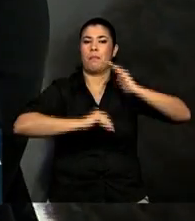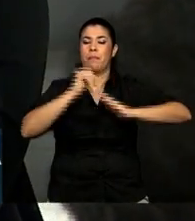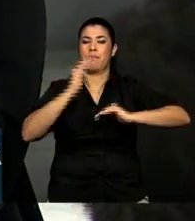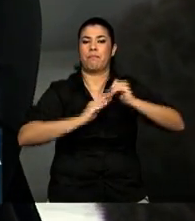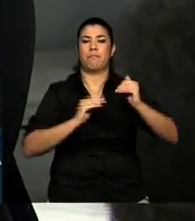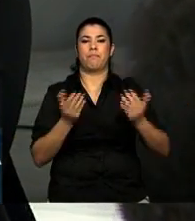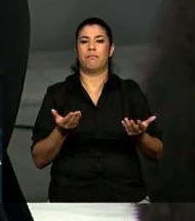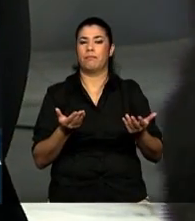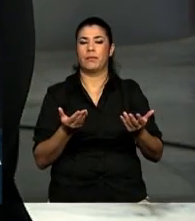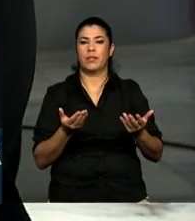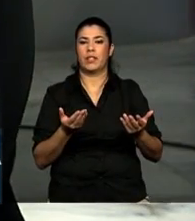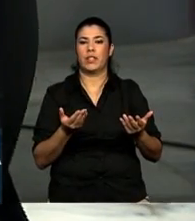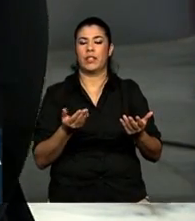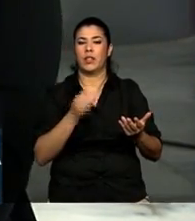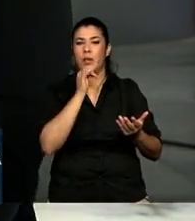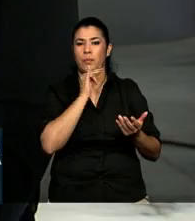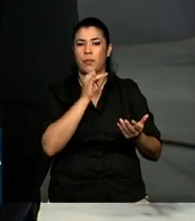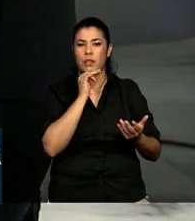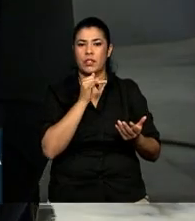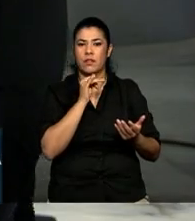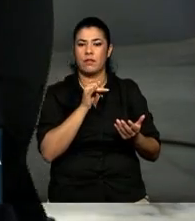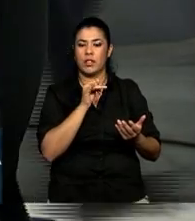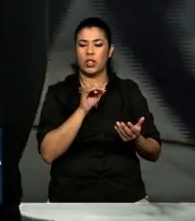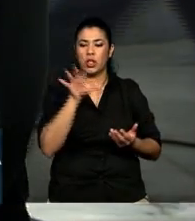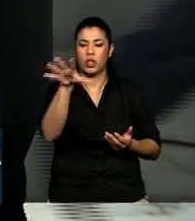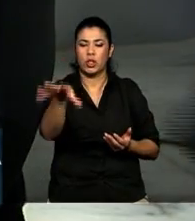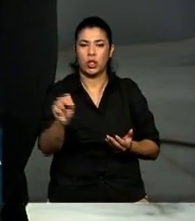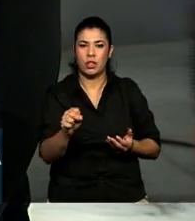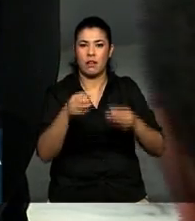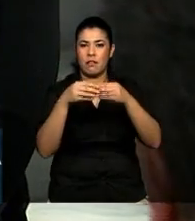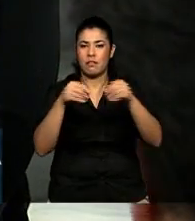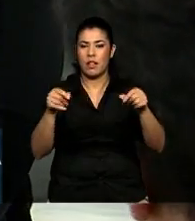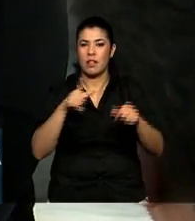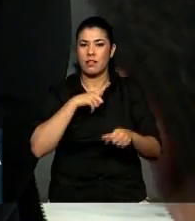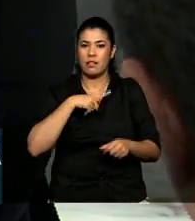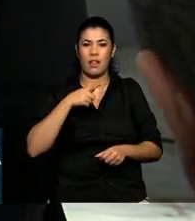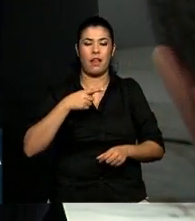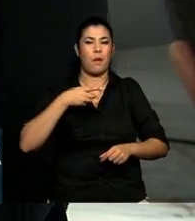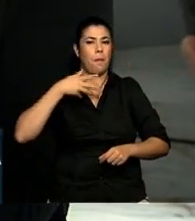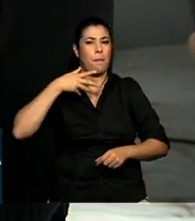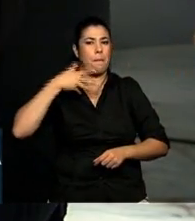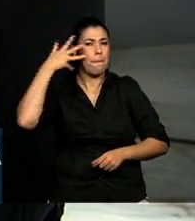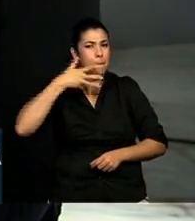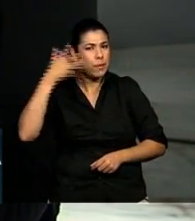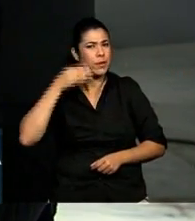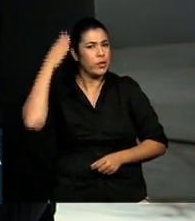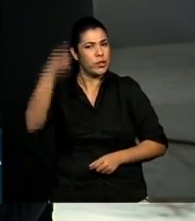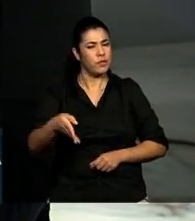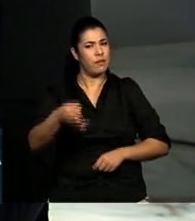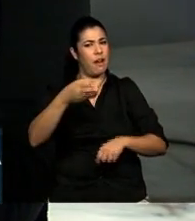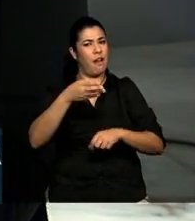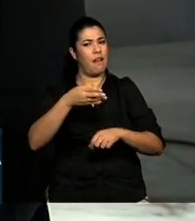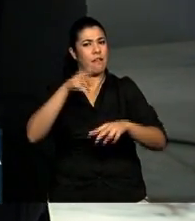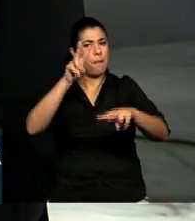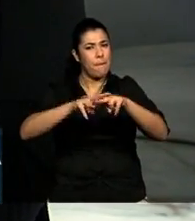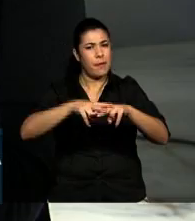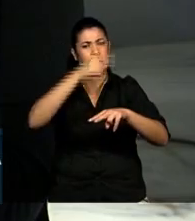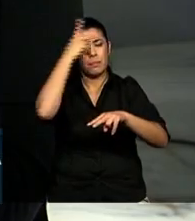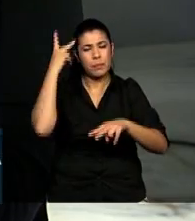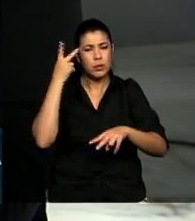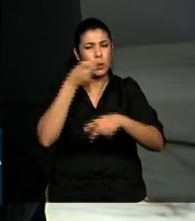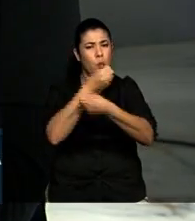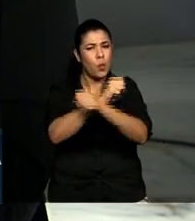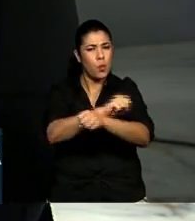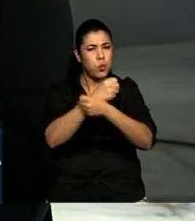implementar tomar terra de escravista a gente tem político escravista a gente não faz reforma agrária então é essa a